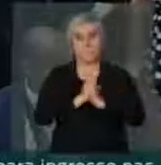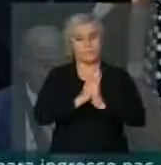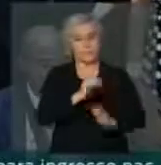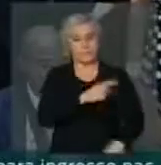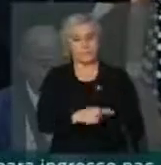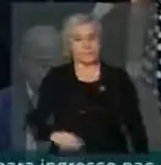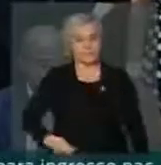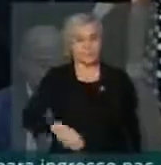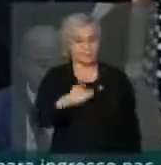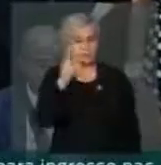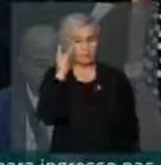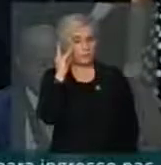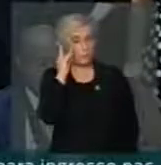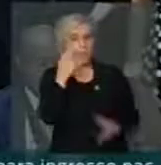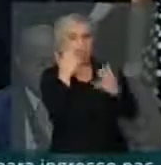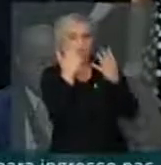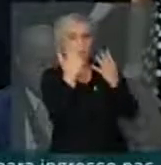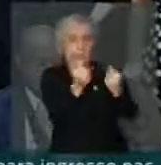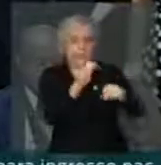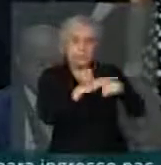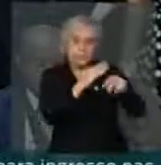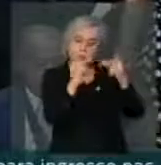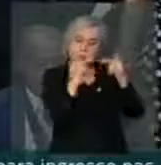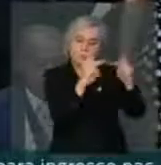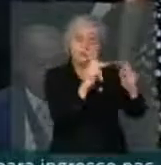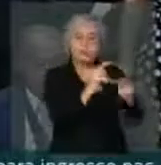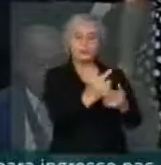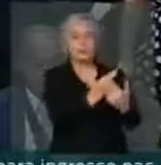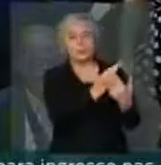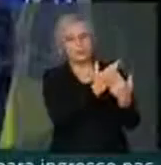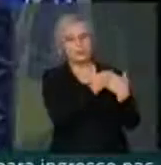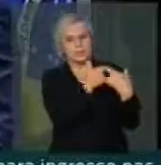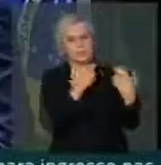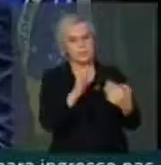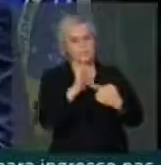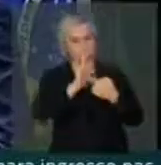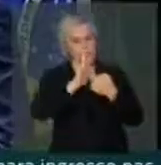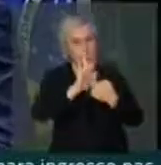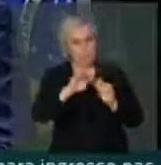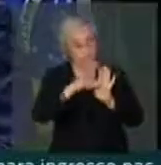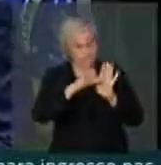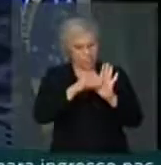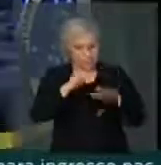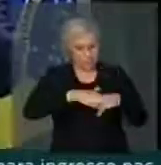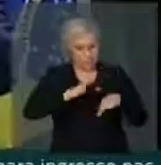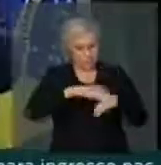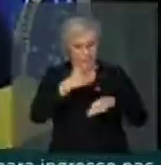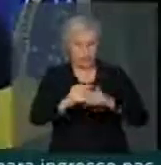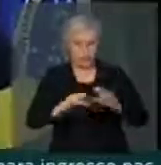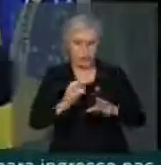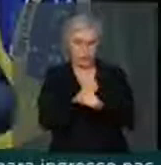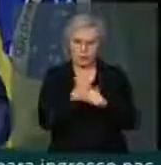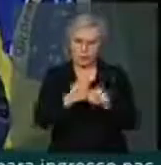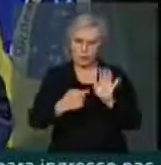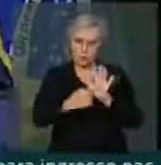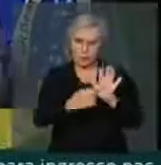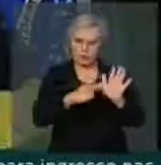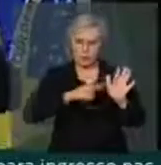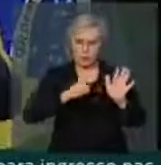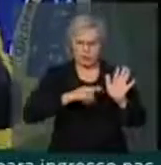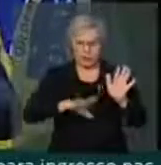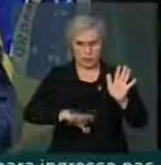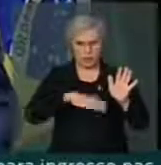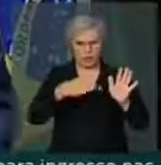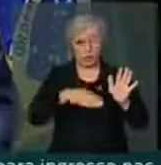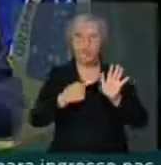Dilma: assuma a sua responsabilidade, apresente as emendas ao orçamento e tenha coragem de fixar onde são